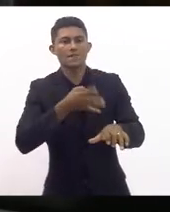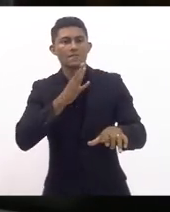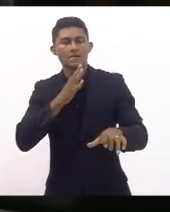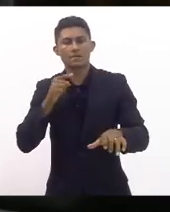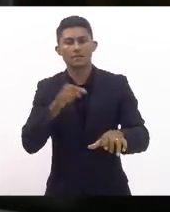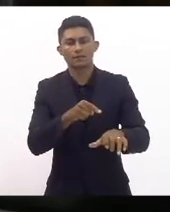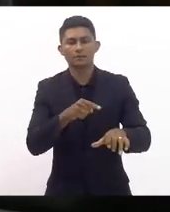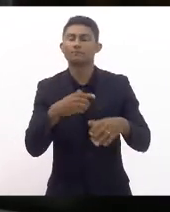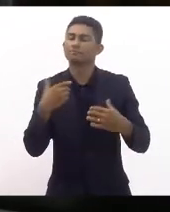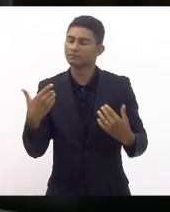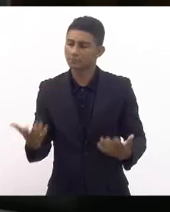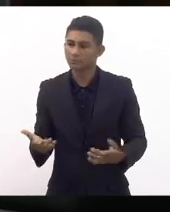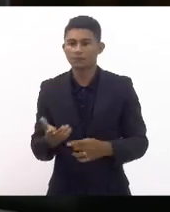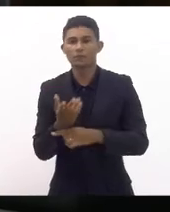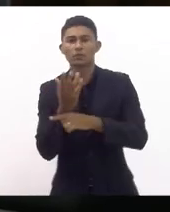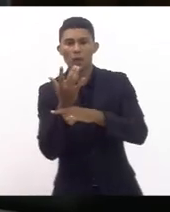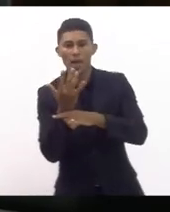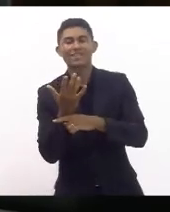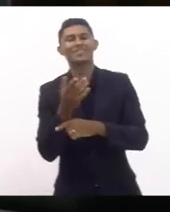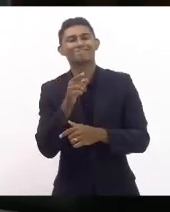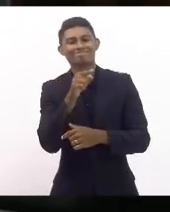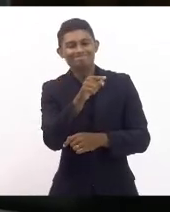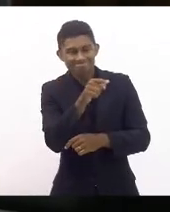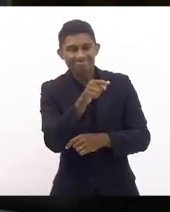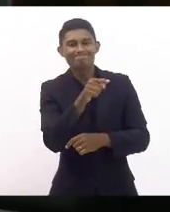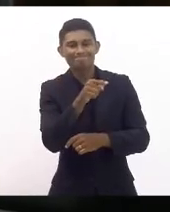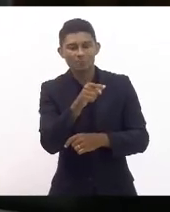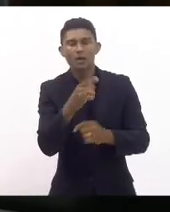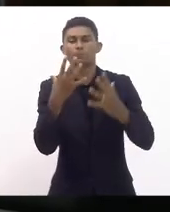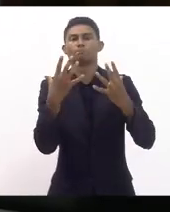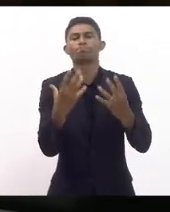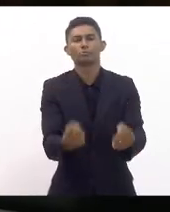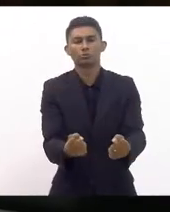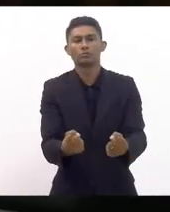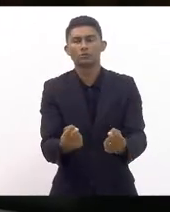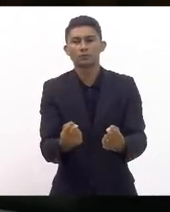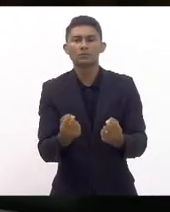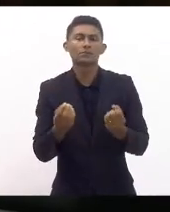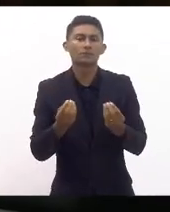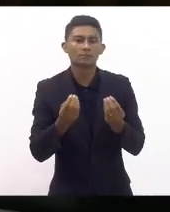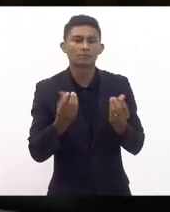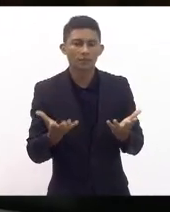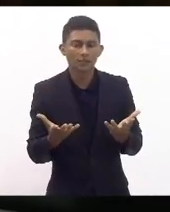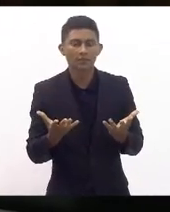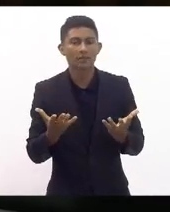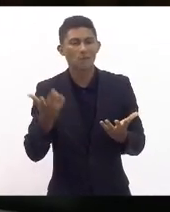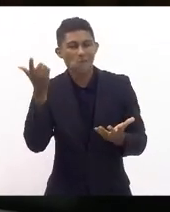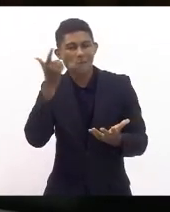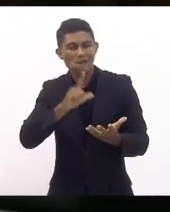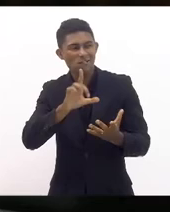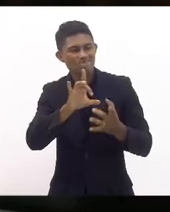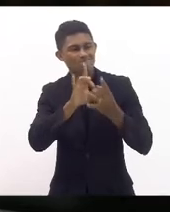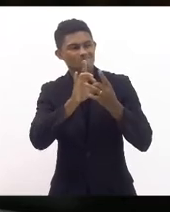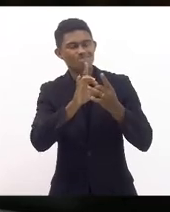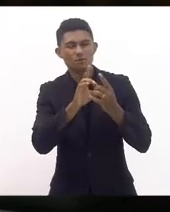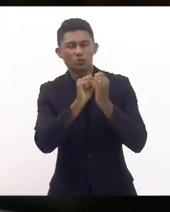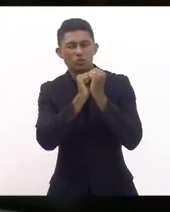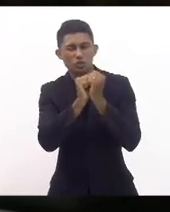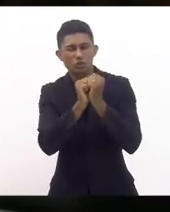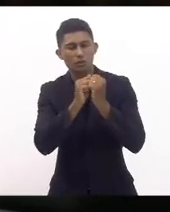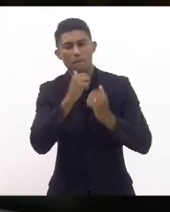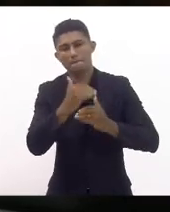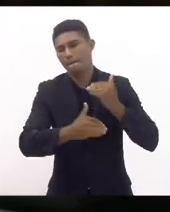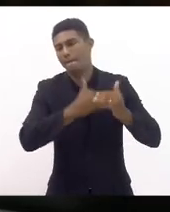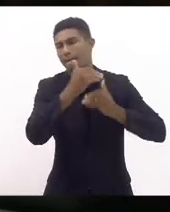UERJ, de pronto, se colocou à disposição para que a gente pudesse construir isso juntos, né?